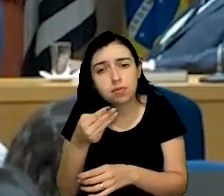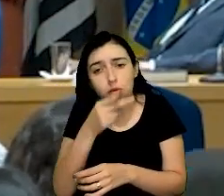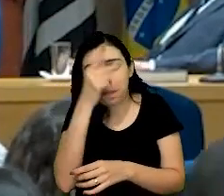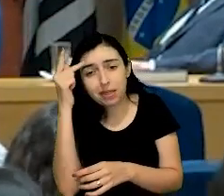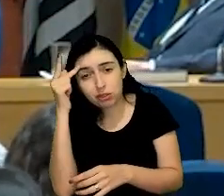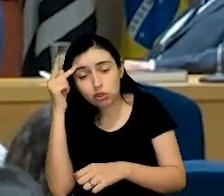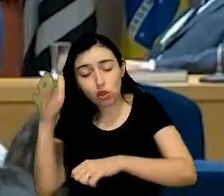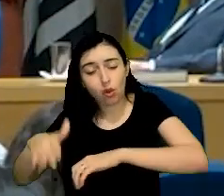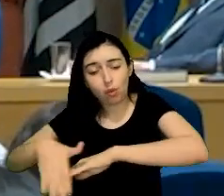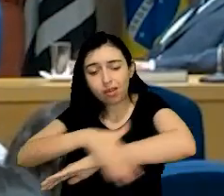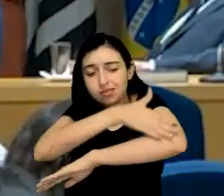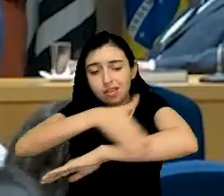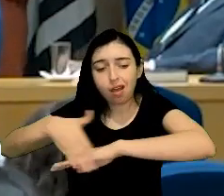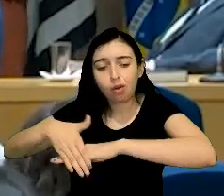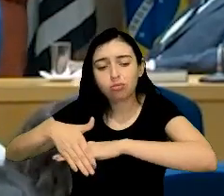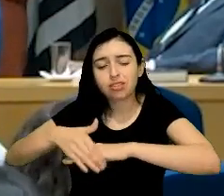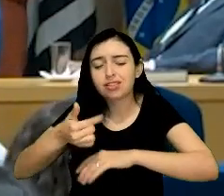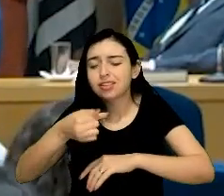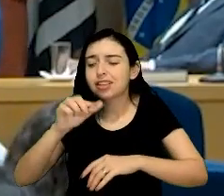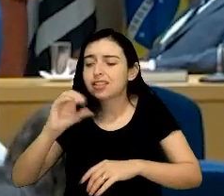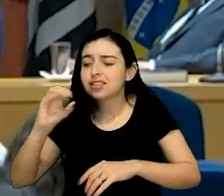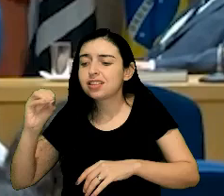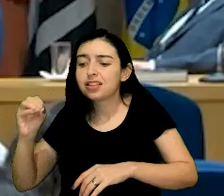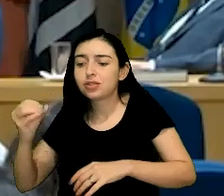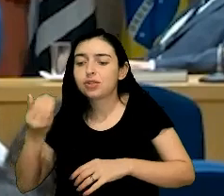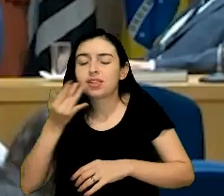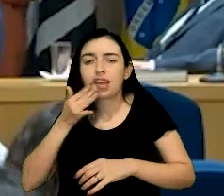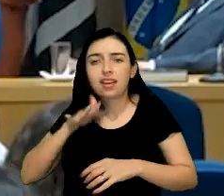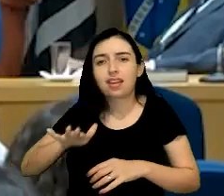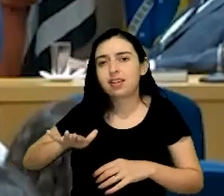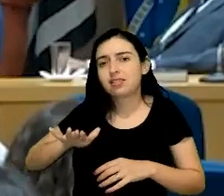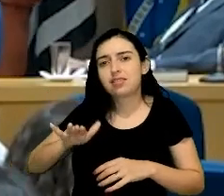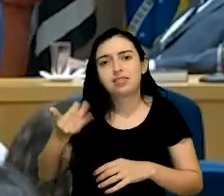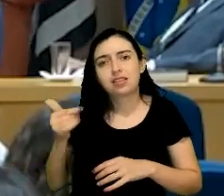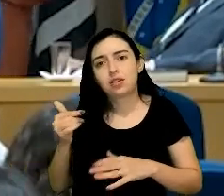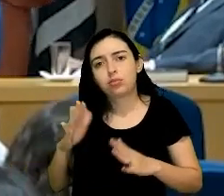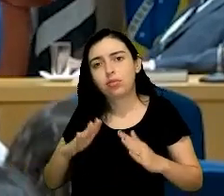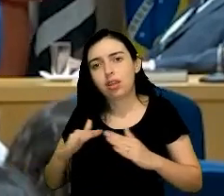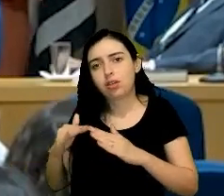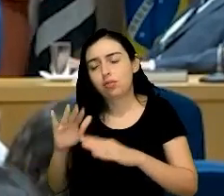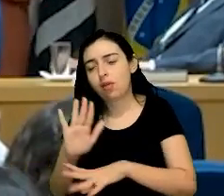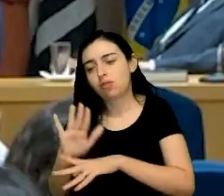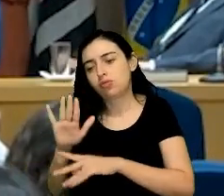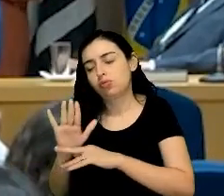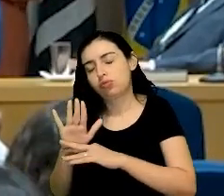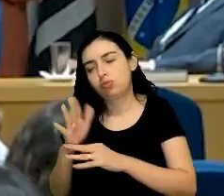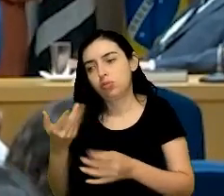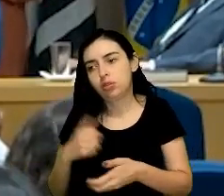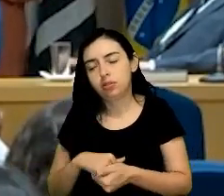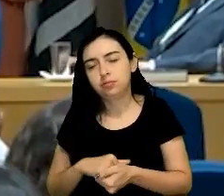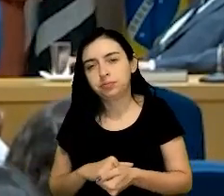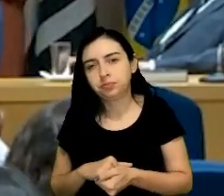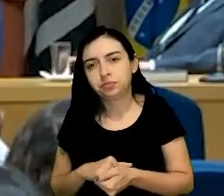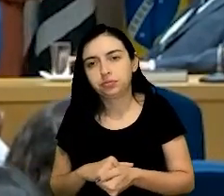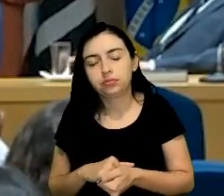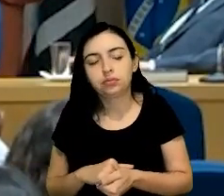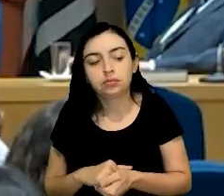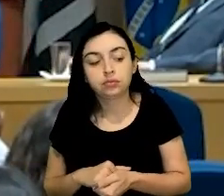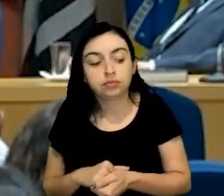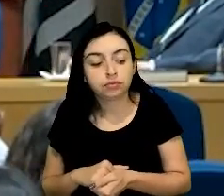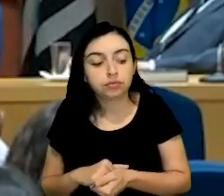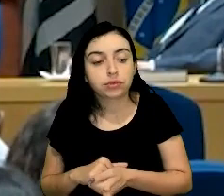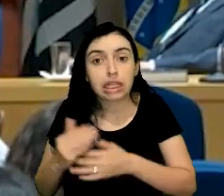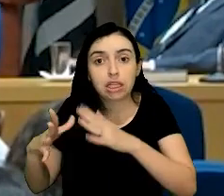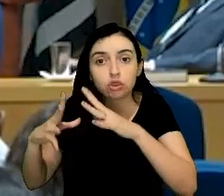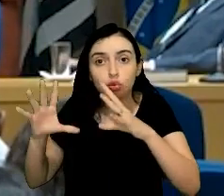700 crianças na rua, que não estão nos abrigos, né? Que é esse último fluxo, e que, veja,